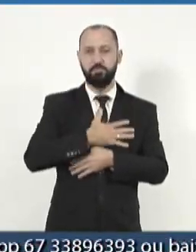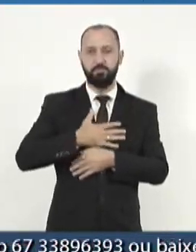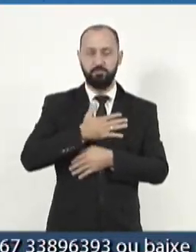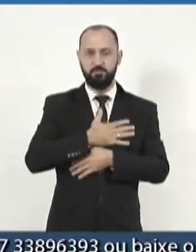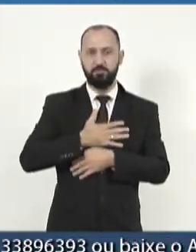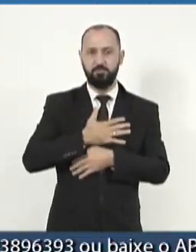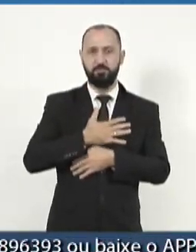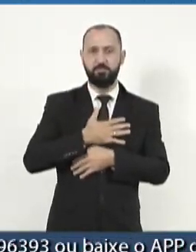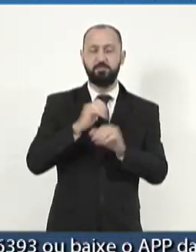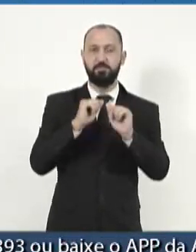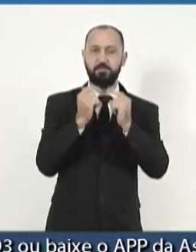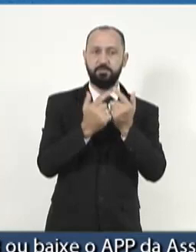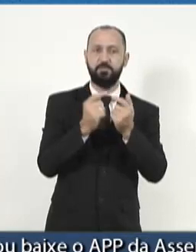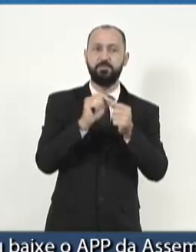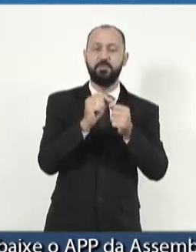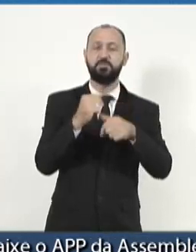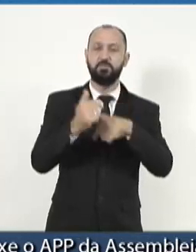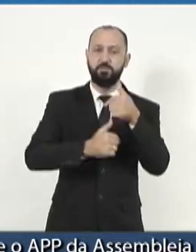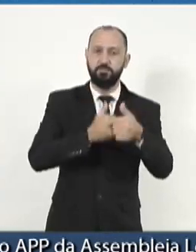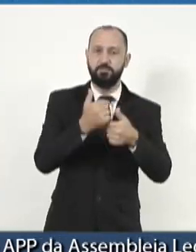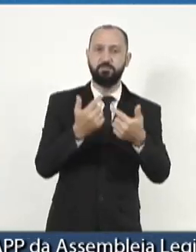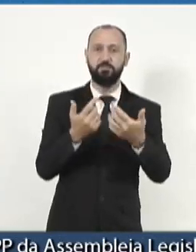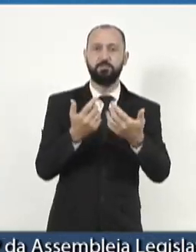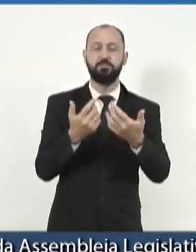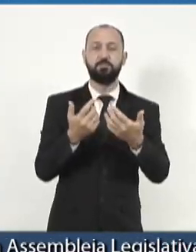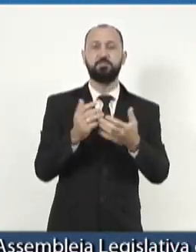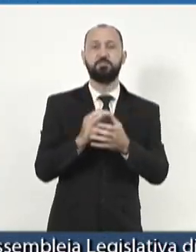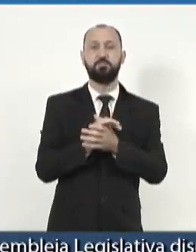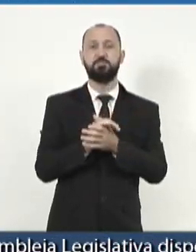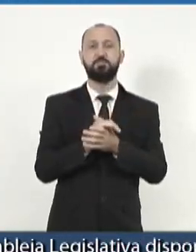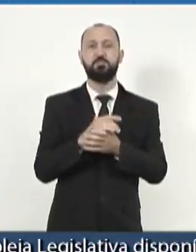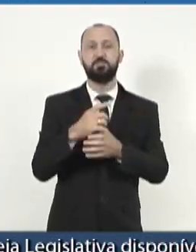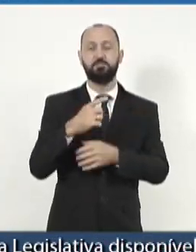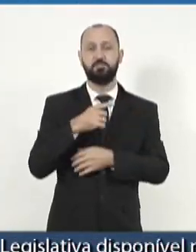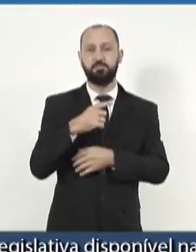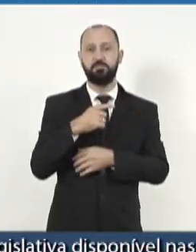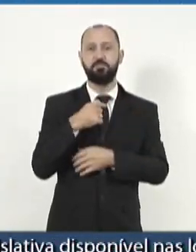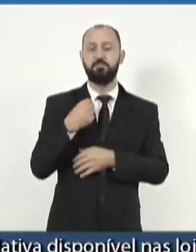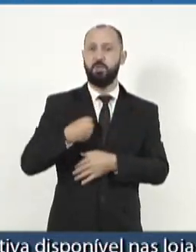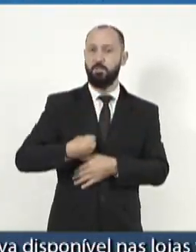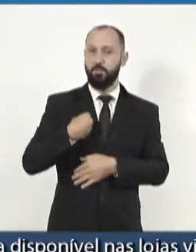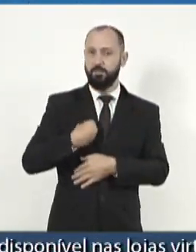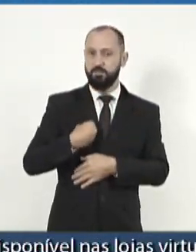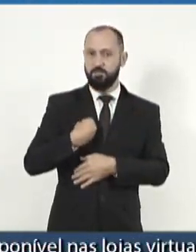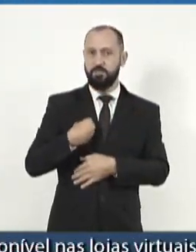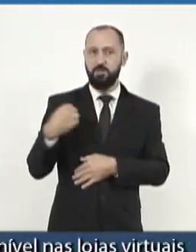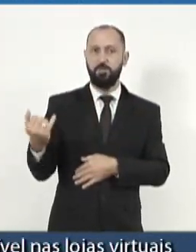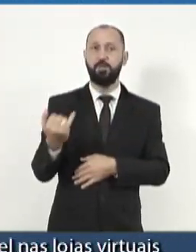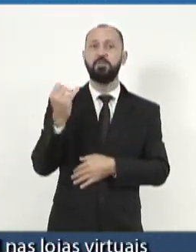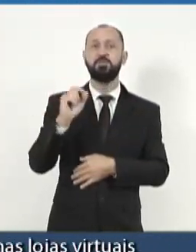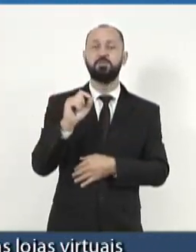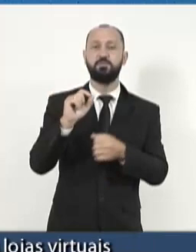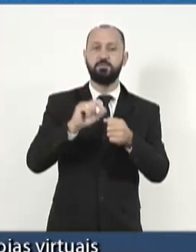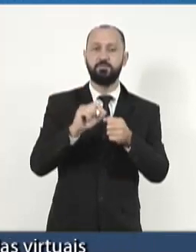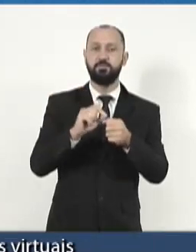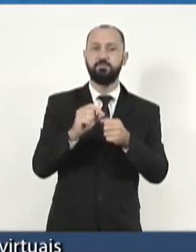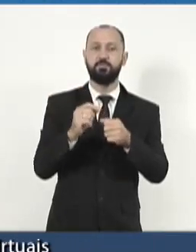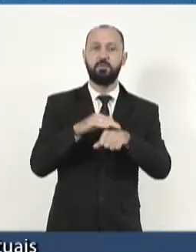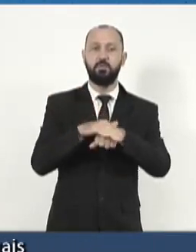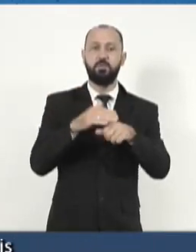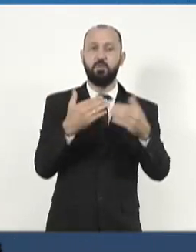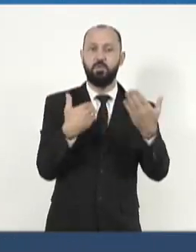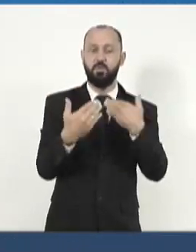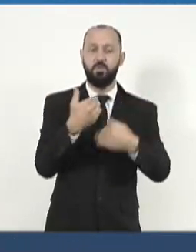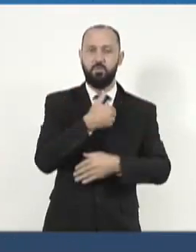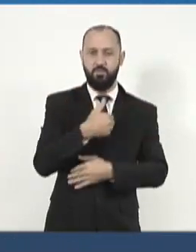aqui também em nome do deputado Lomes Machado, que é o nosso presidente, que me encarregou de fazer esse informe, dizendo